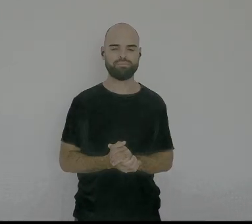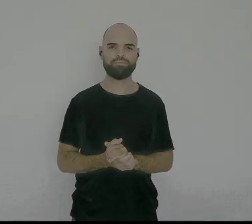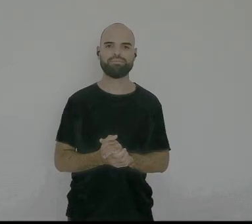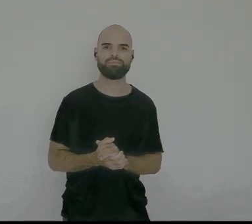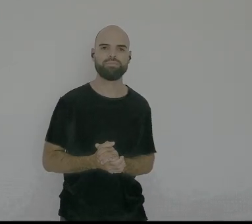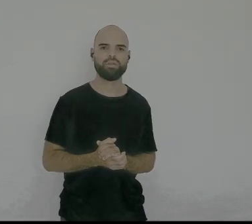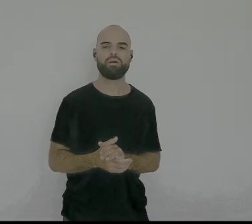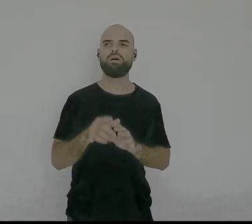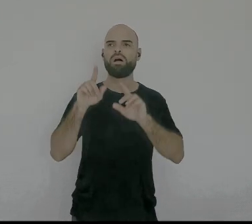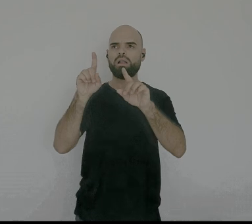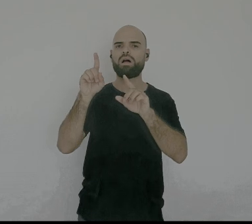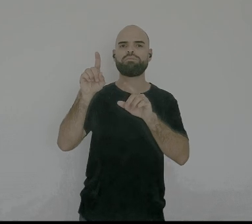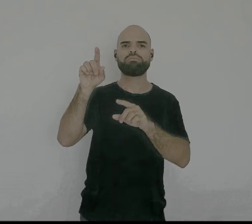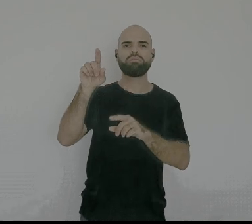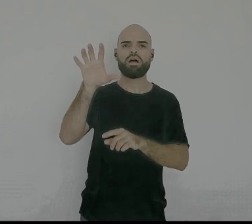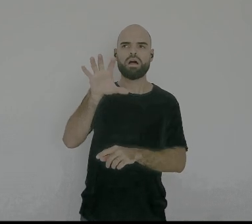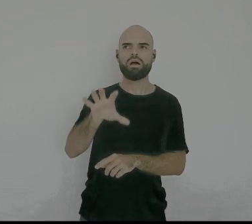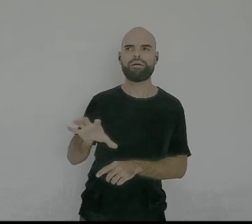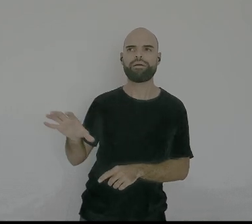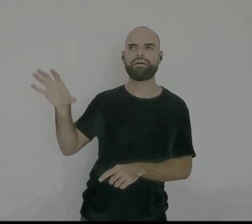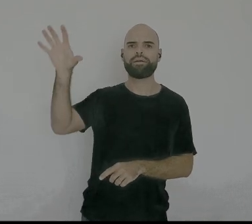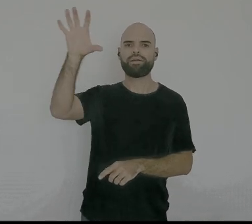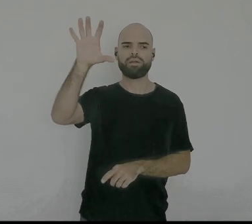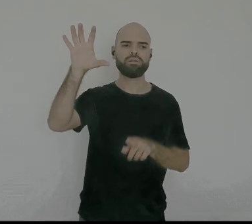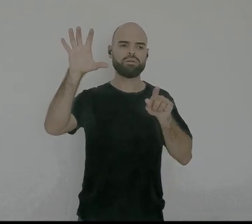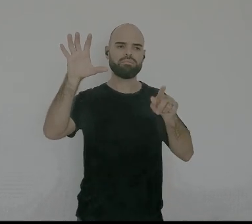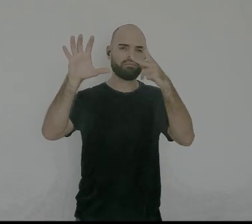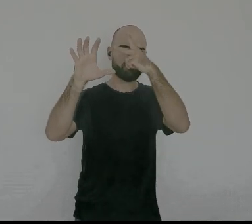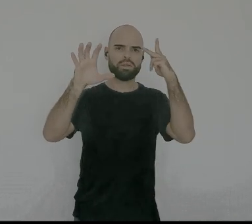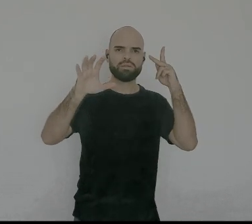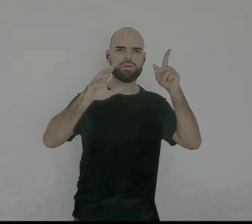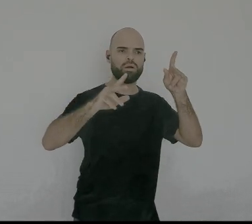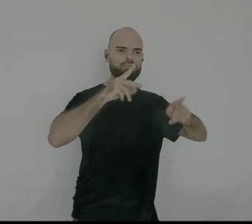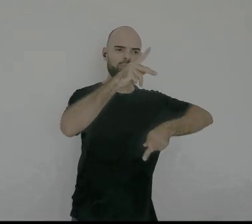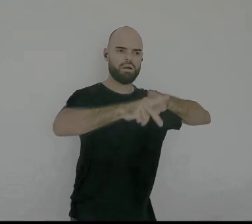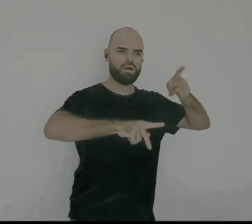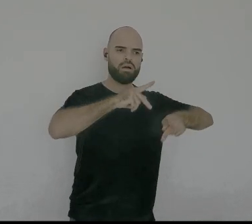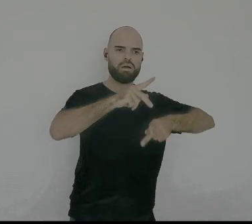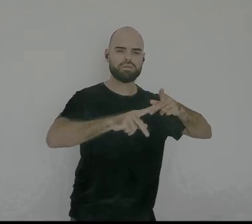a população na rede, ela é esse vértice